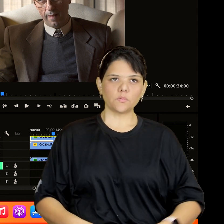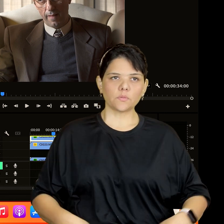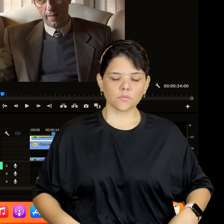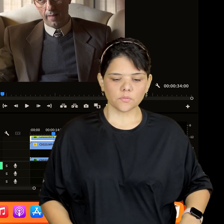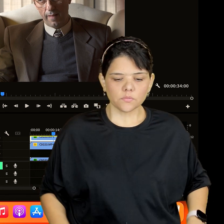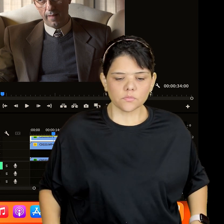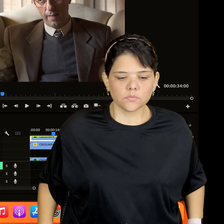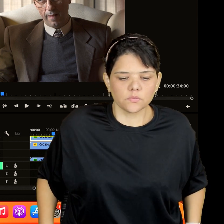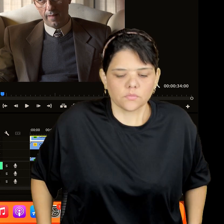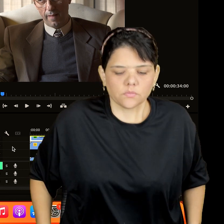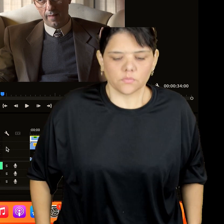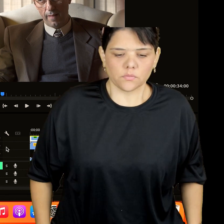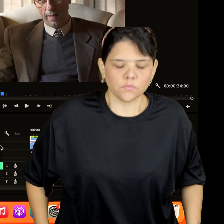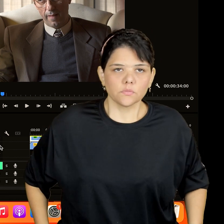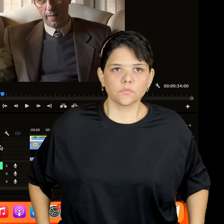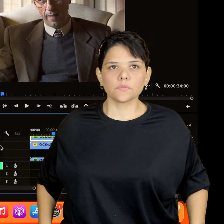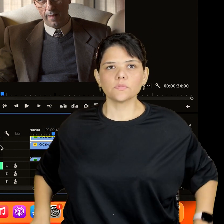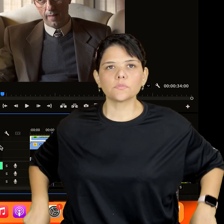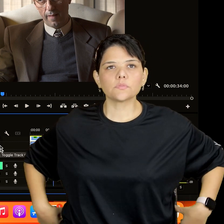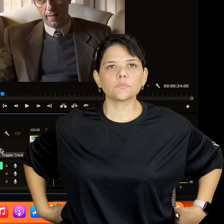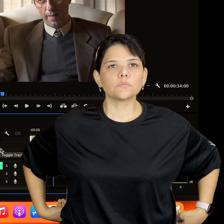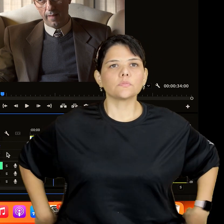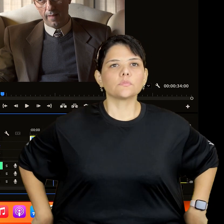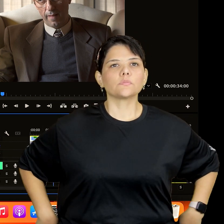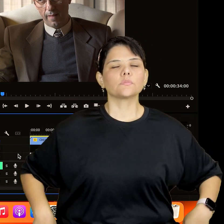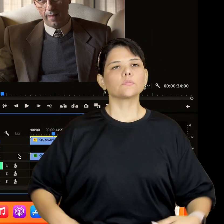aumentar essa